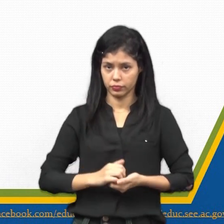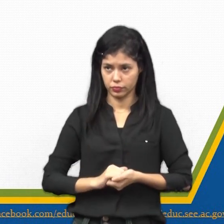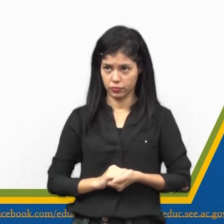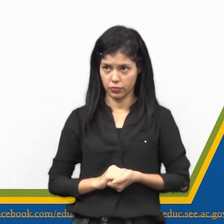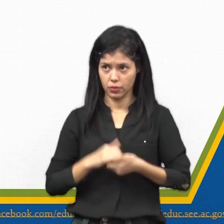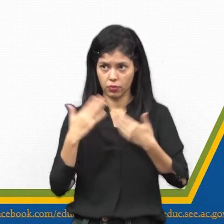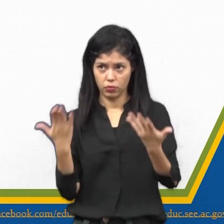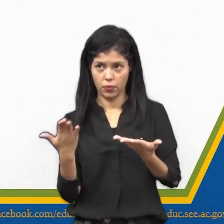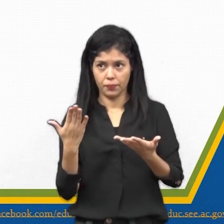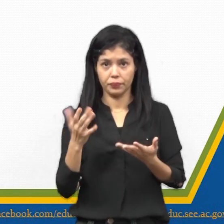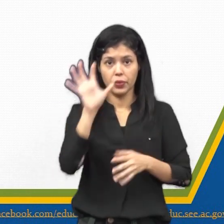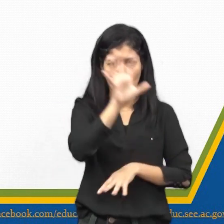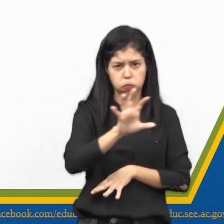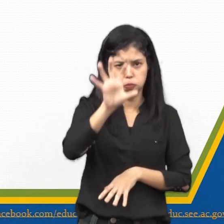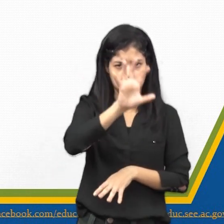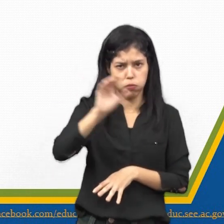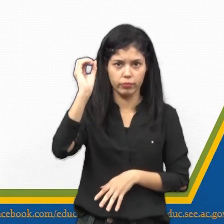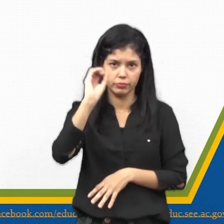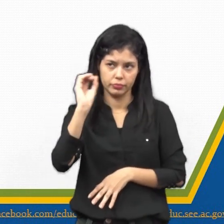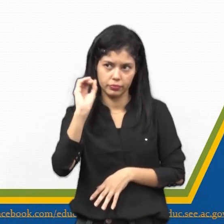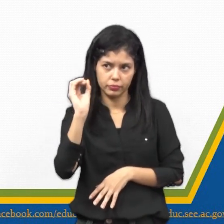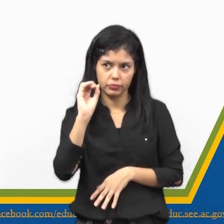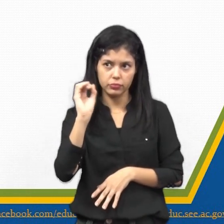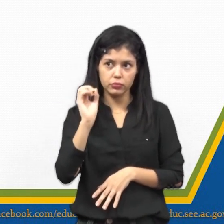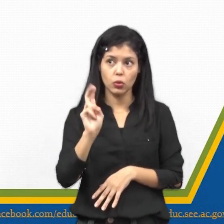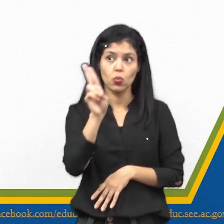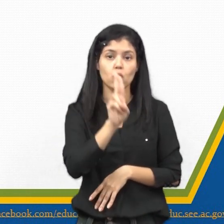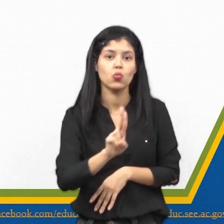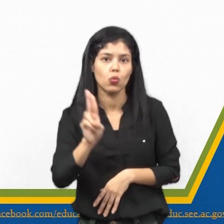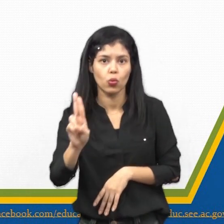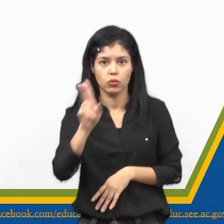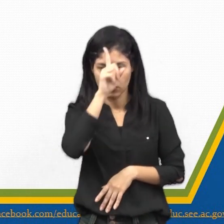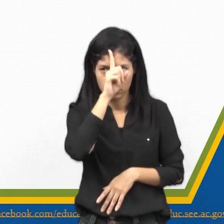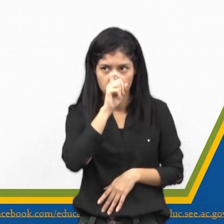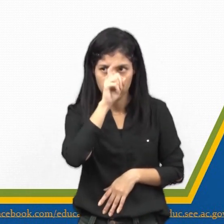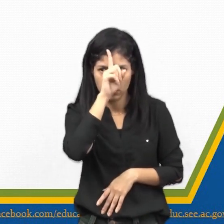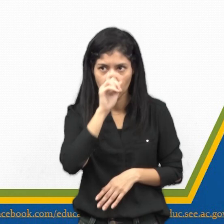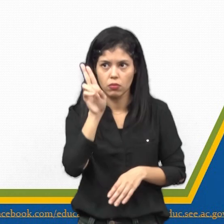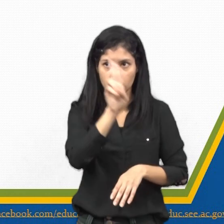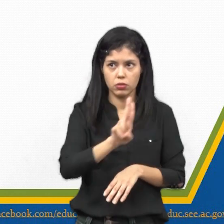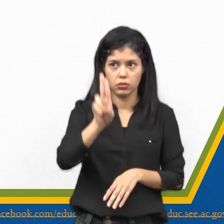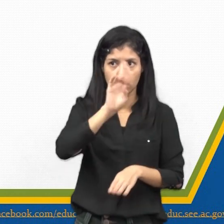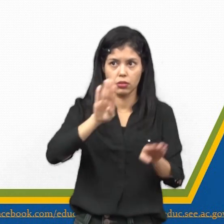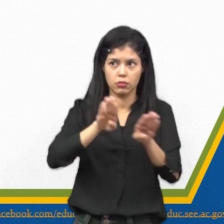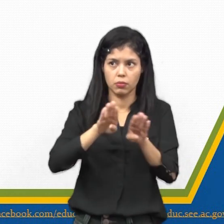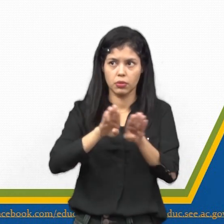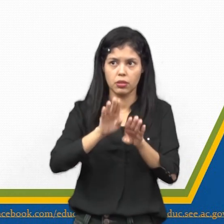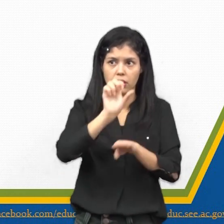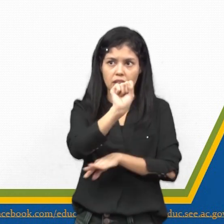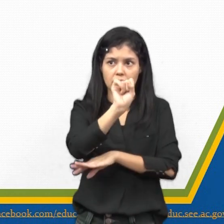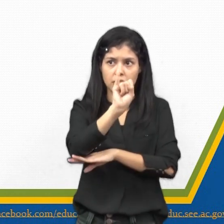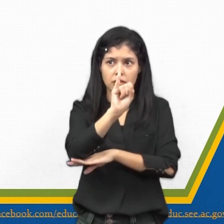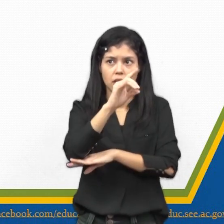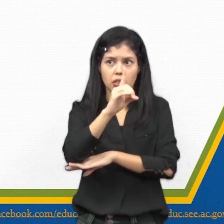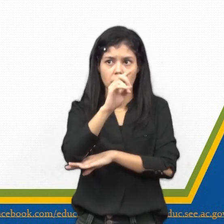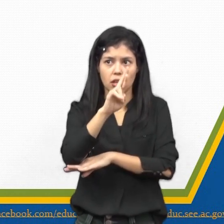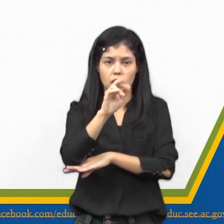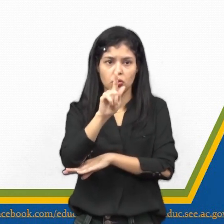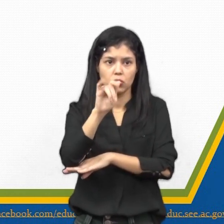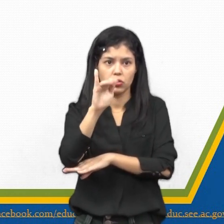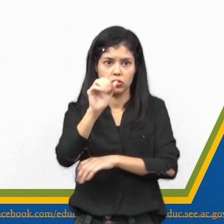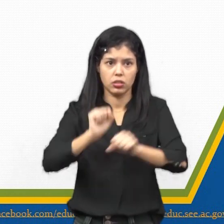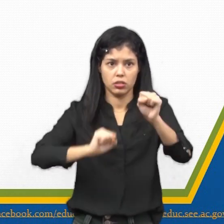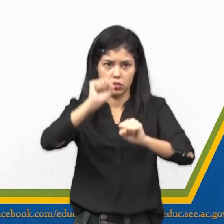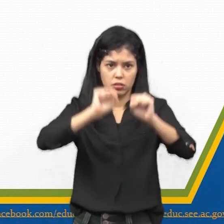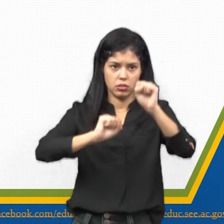O gás oxigênio, além de seu uso hospitalar, é usado na siderurgia, nos